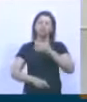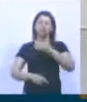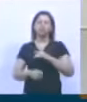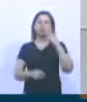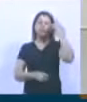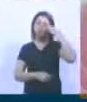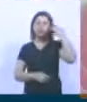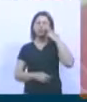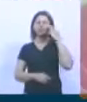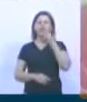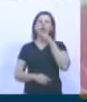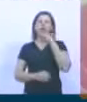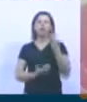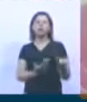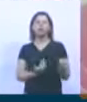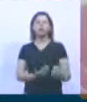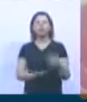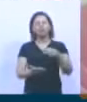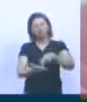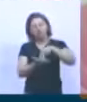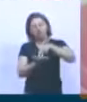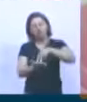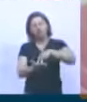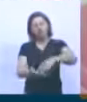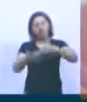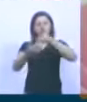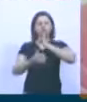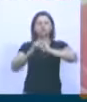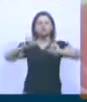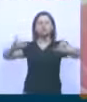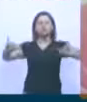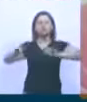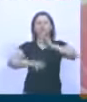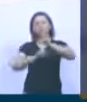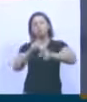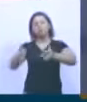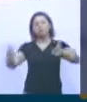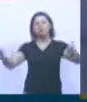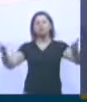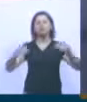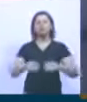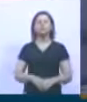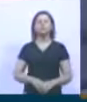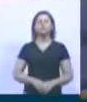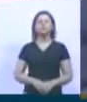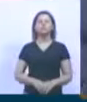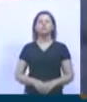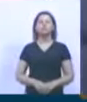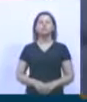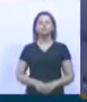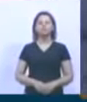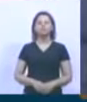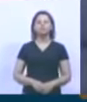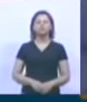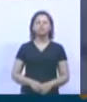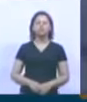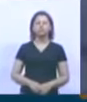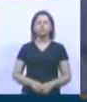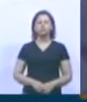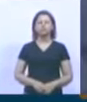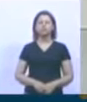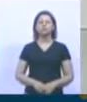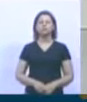ele estava presente, ele subiu ao palco e testemunhou para todas as pessoas. He said, I was that person about whom Father was